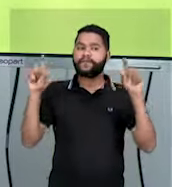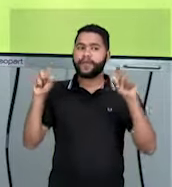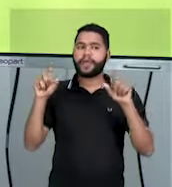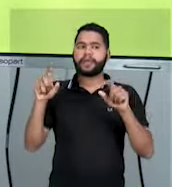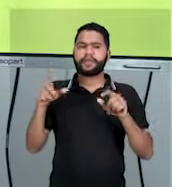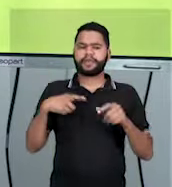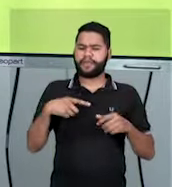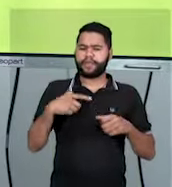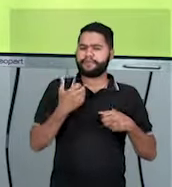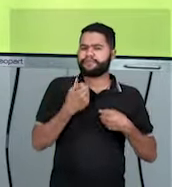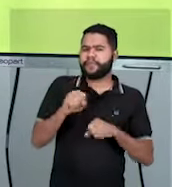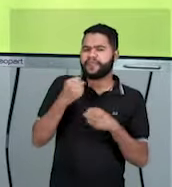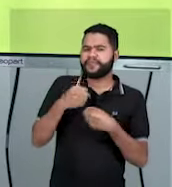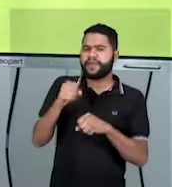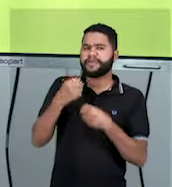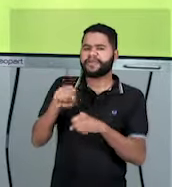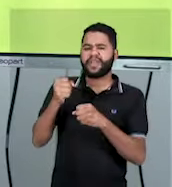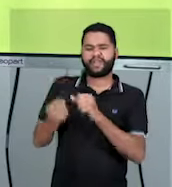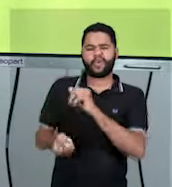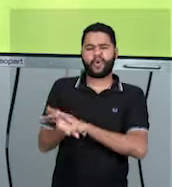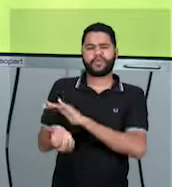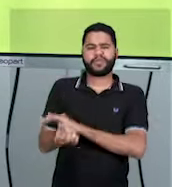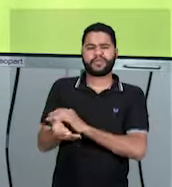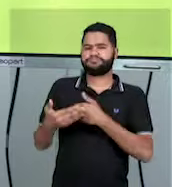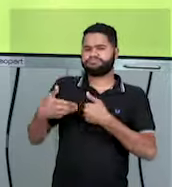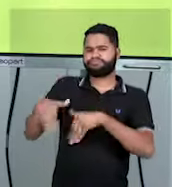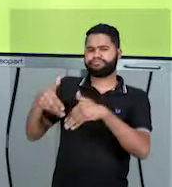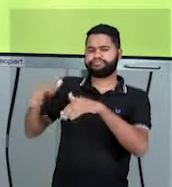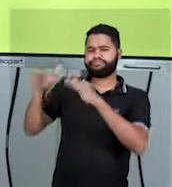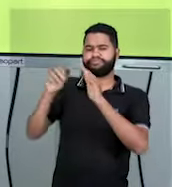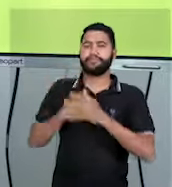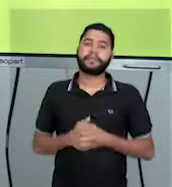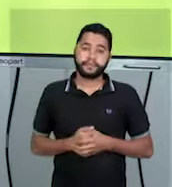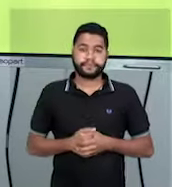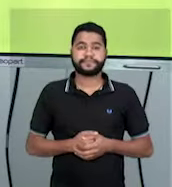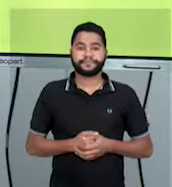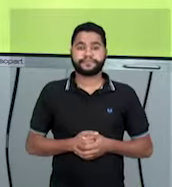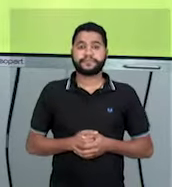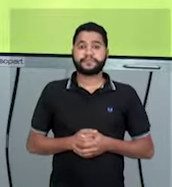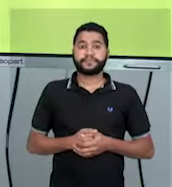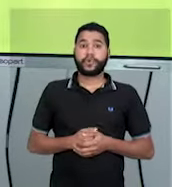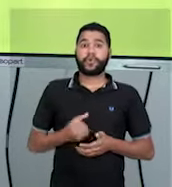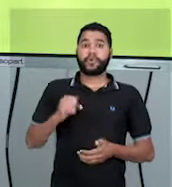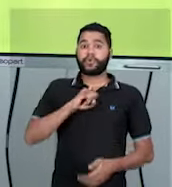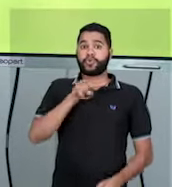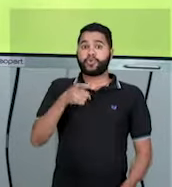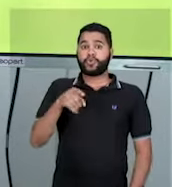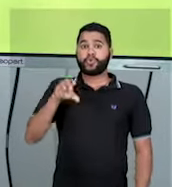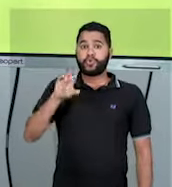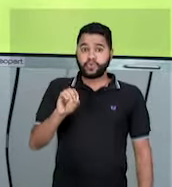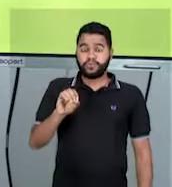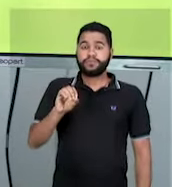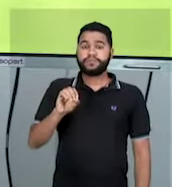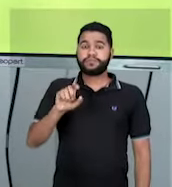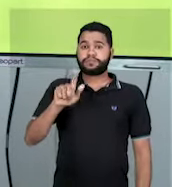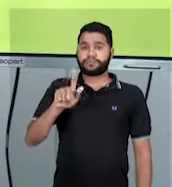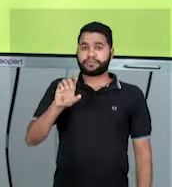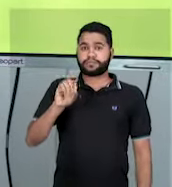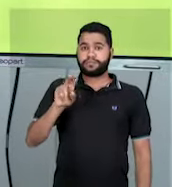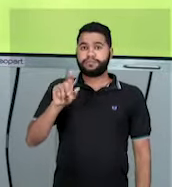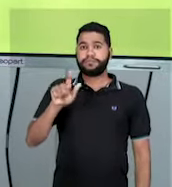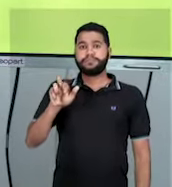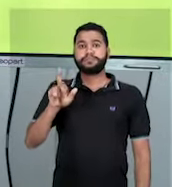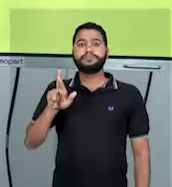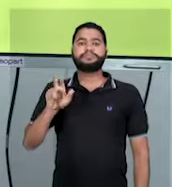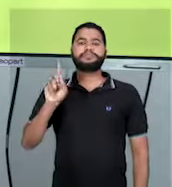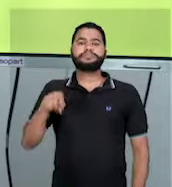varre, vassourinha, de varrer a corrupção do país. Tá? Já João Goulart era um político